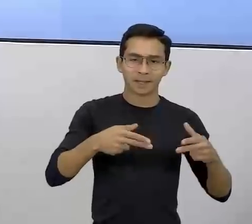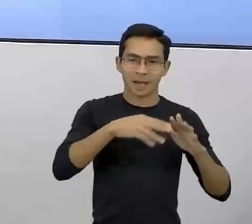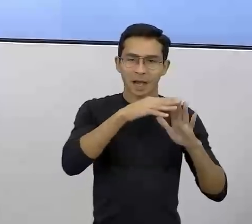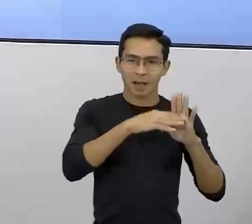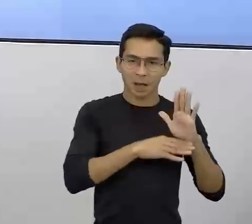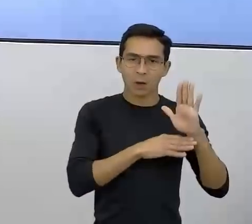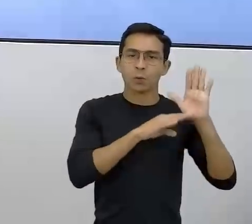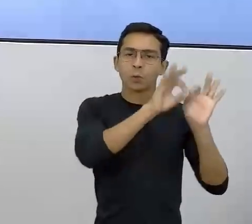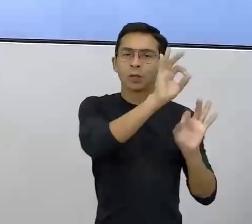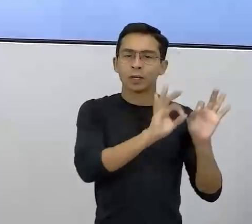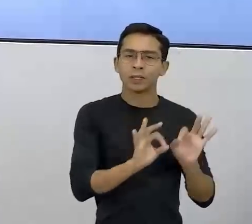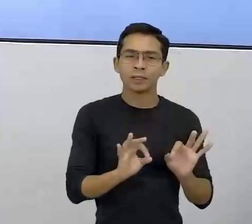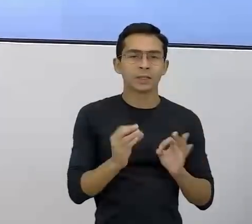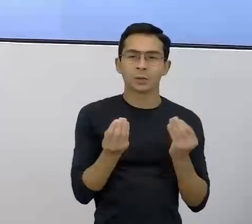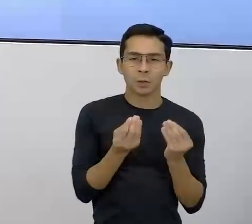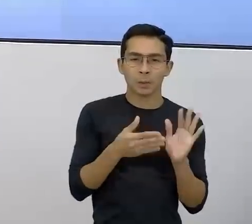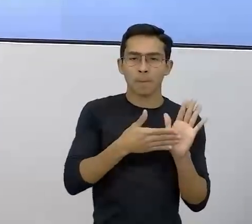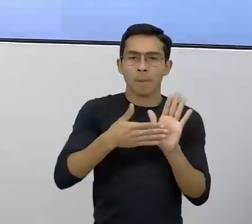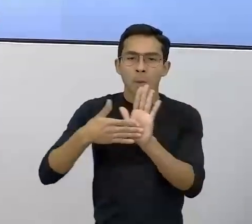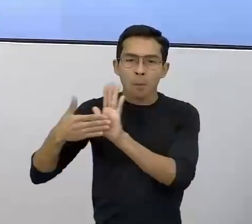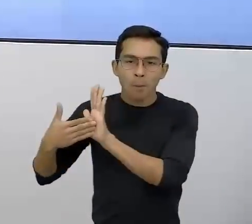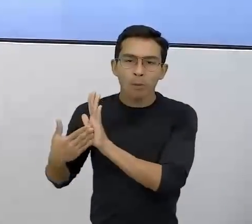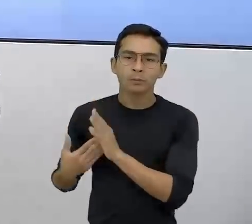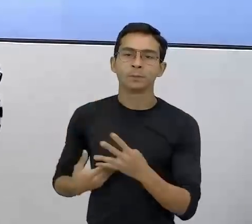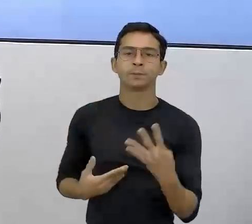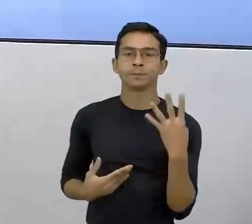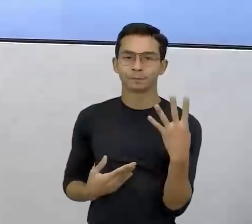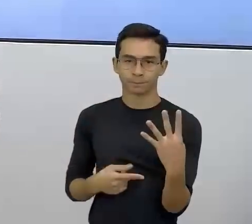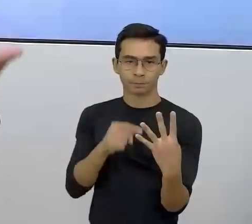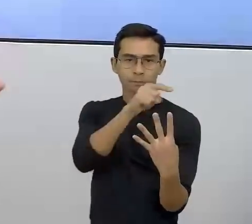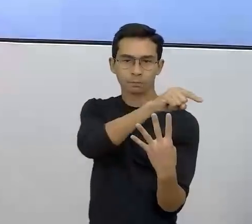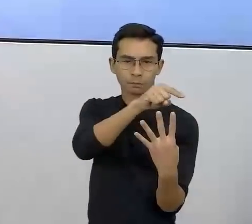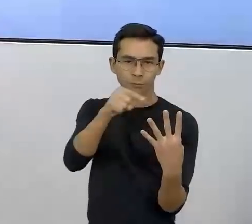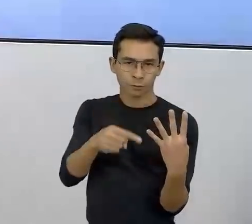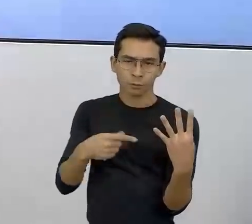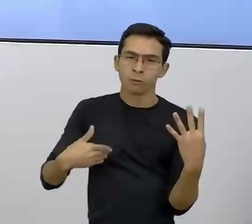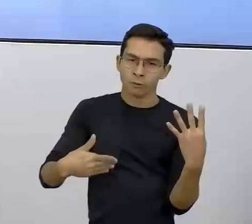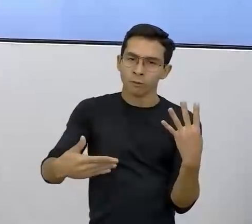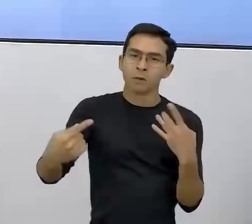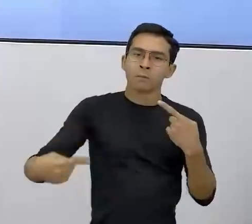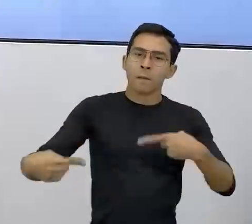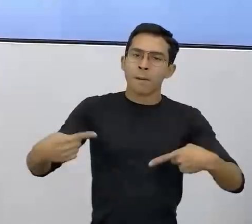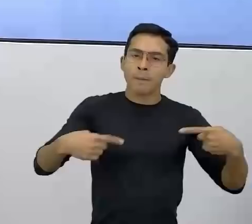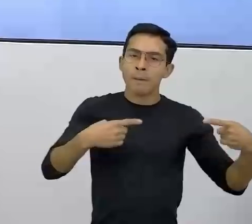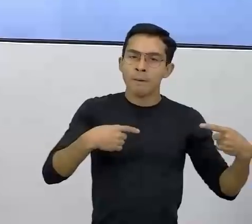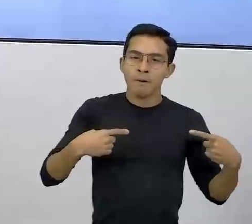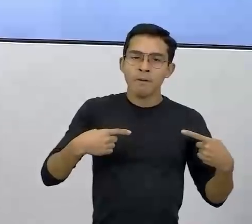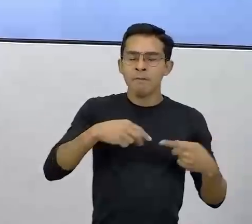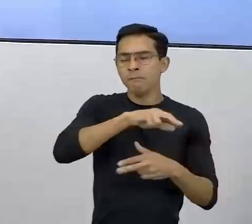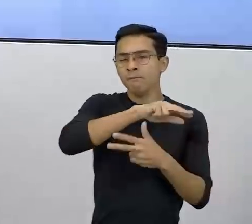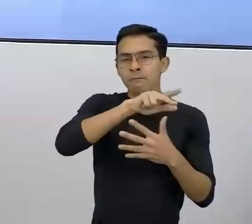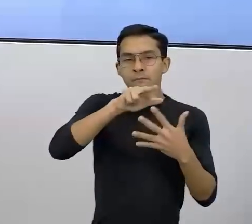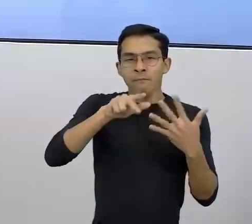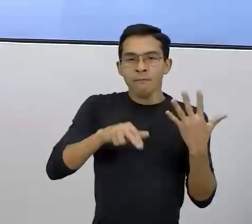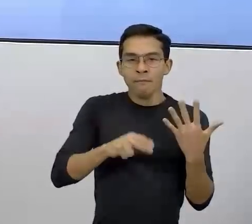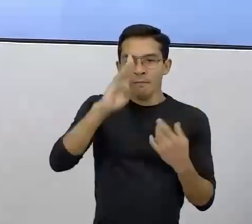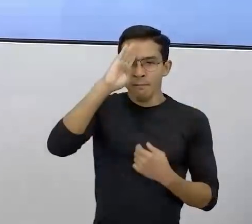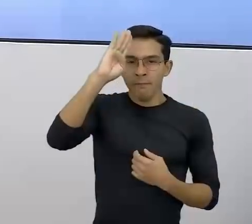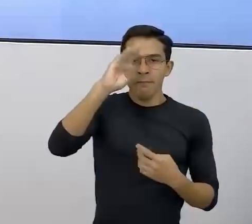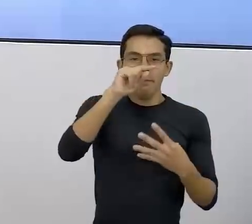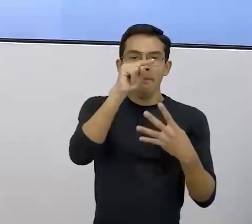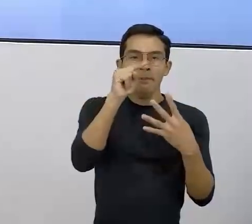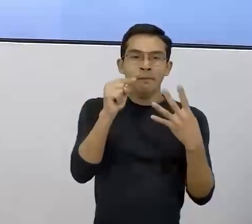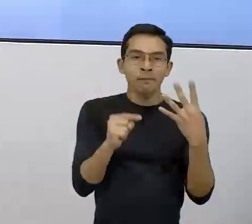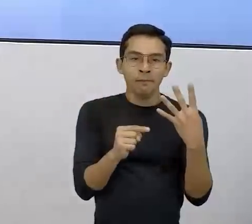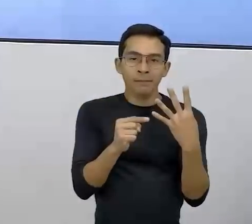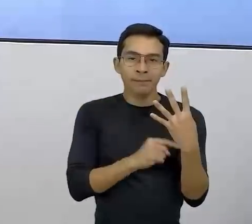4 propostas de tema em discussão, em foco maior, né? Tem várias propostas no material, mas o foco maior tem 4 temas,